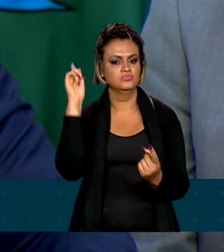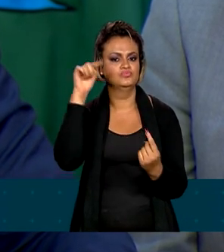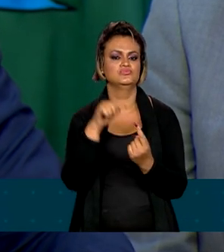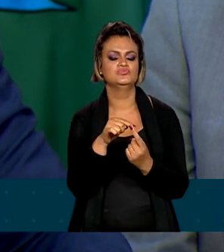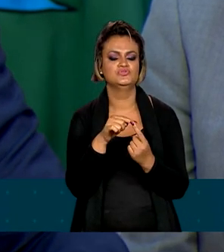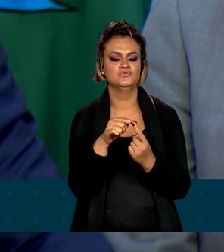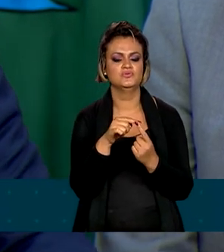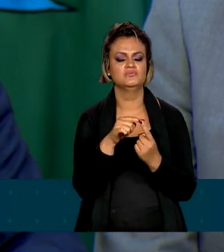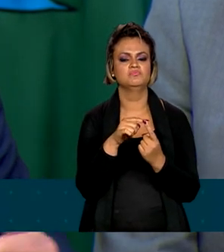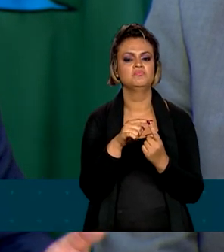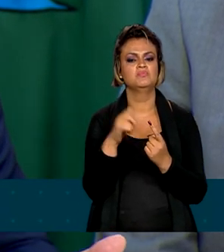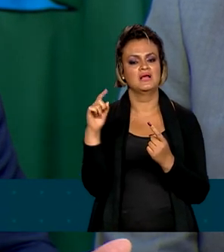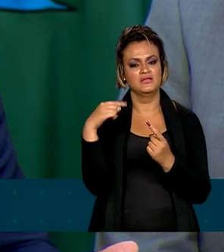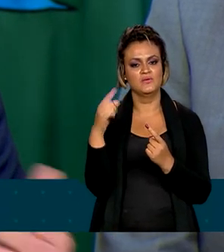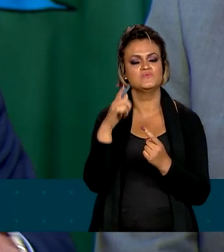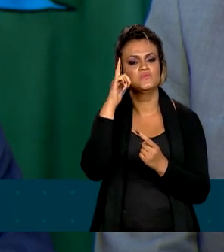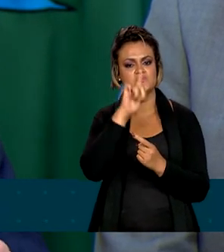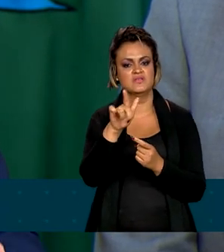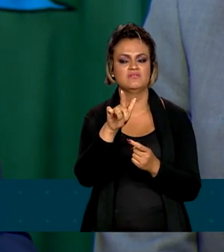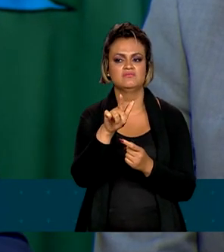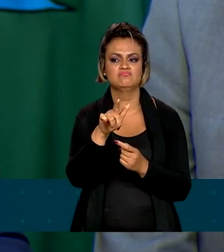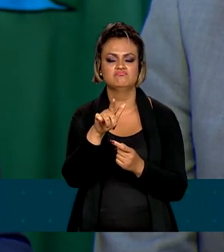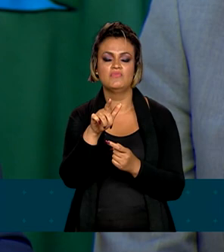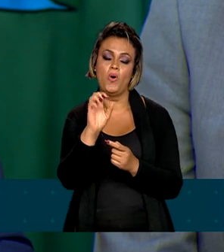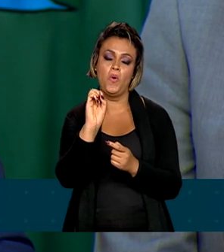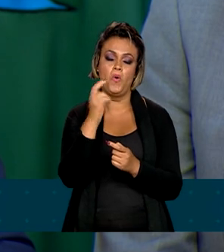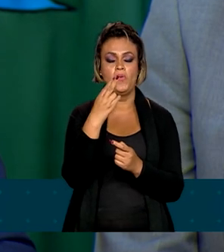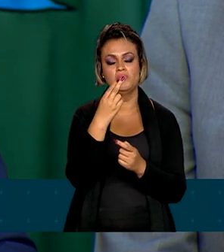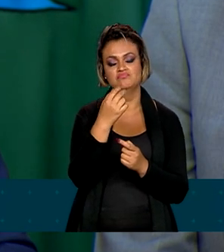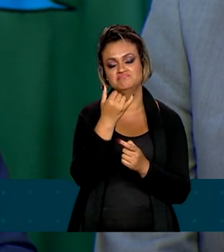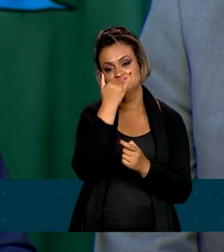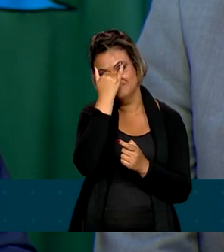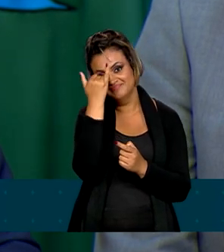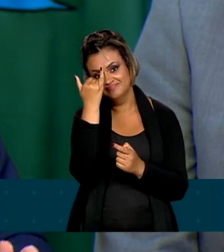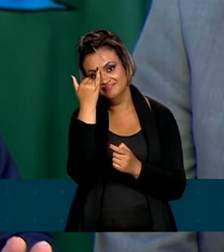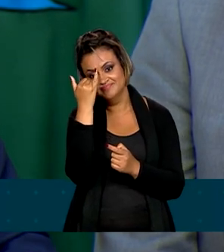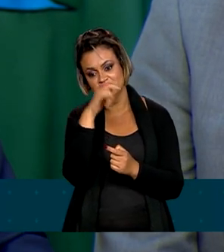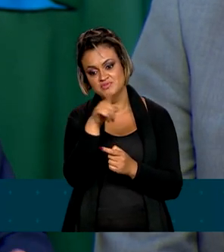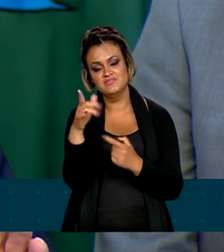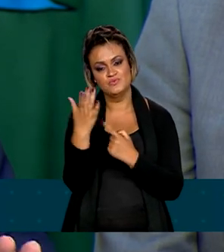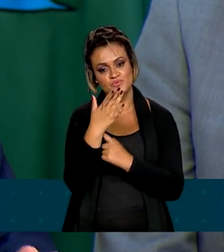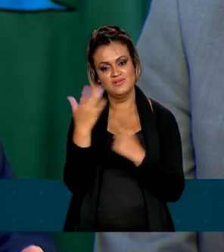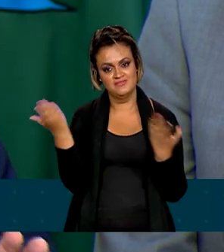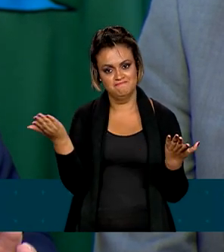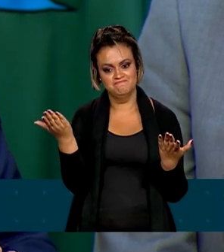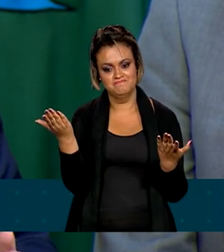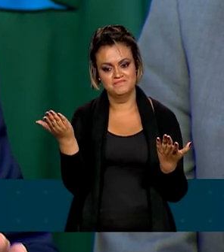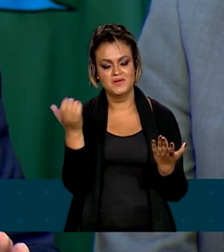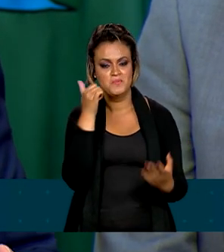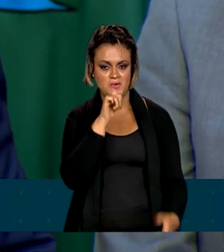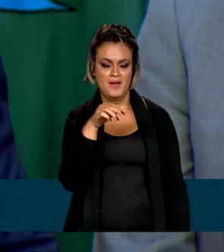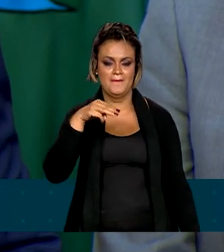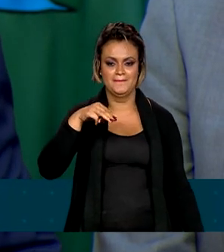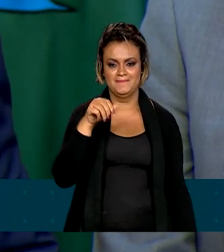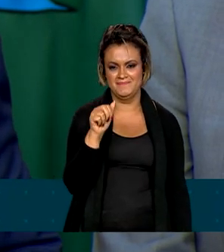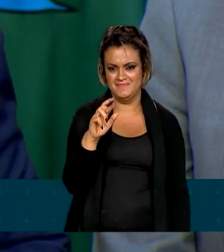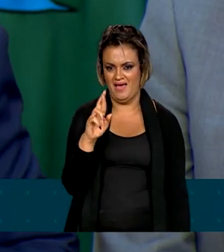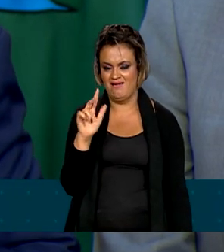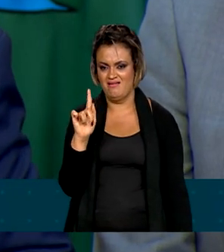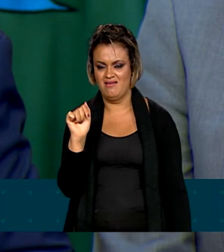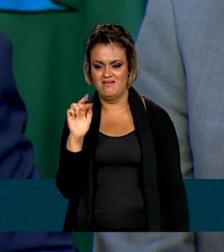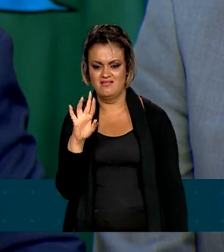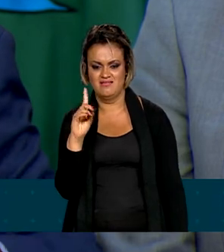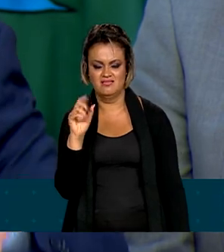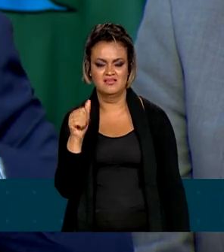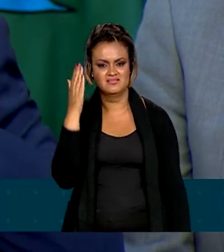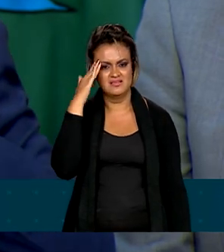para que a gente acerte ou para que a gente erre. Não é isso? nossa companheira Margarida sabe o seguinte, lá em